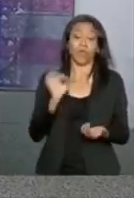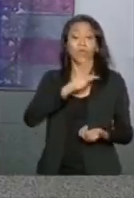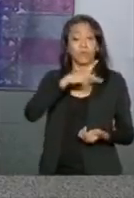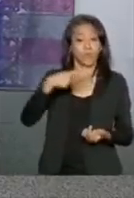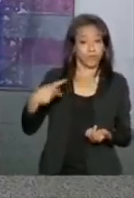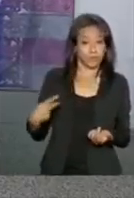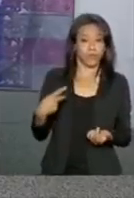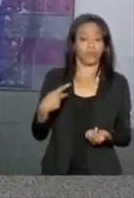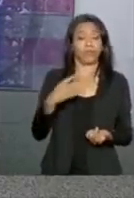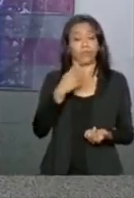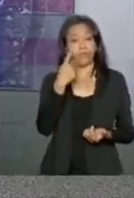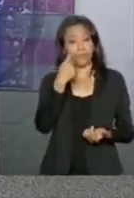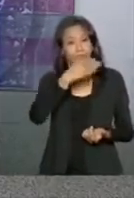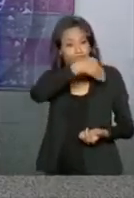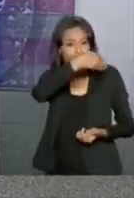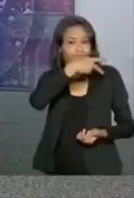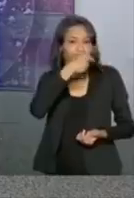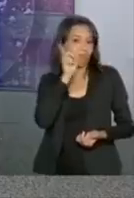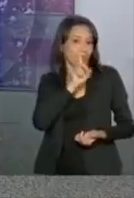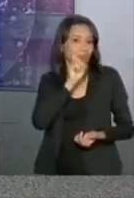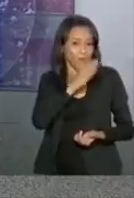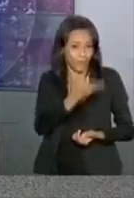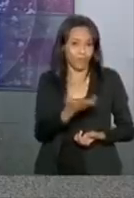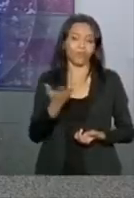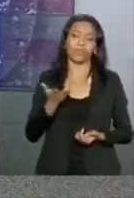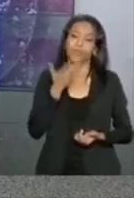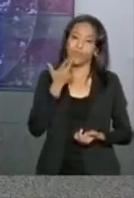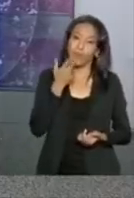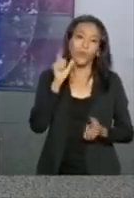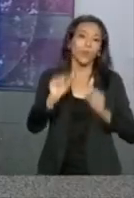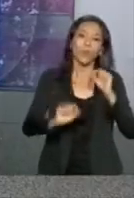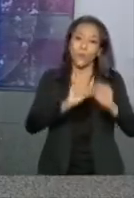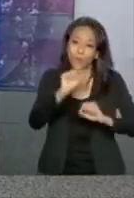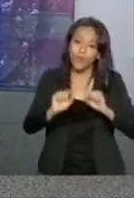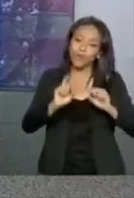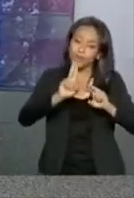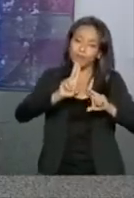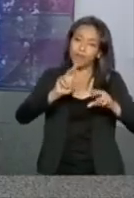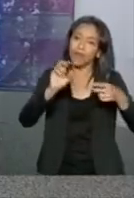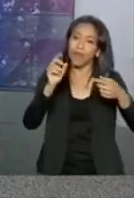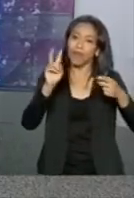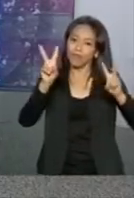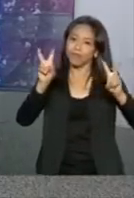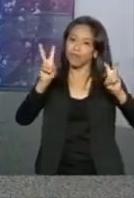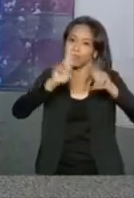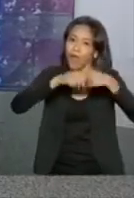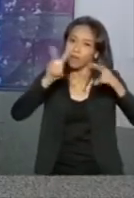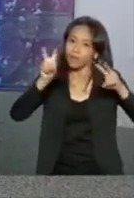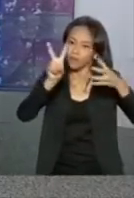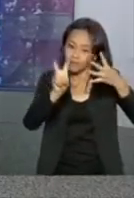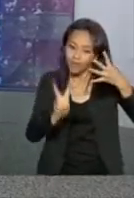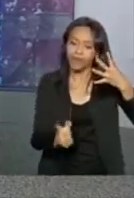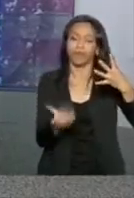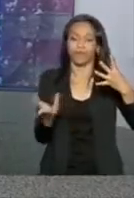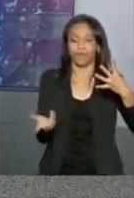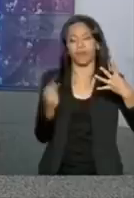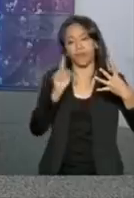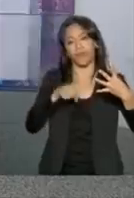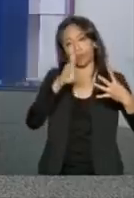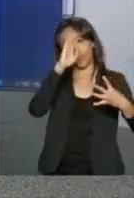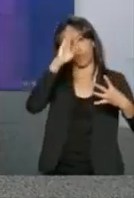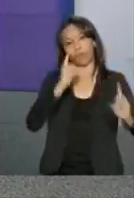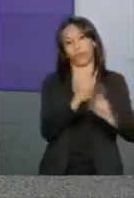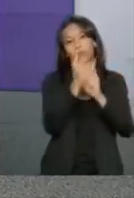presidente norte-americano Donald Trump fez uma fala referente a esses assuntos que pautaram o encontro dos